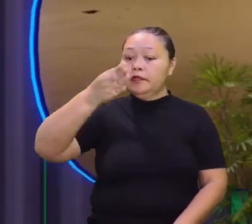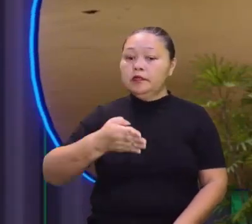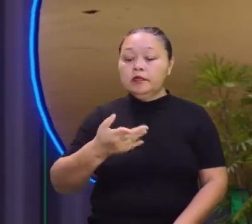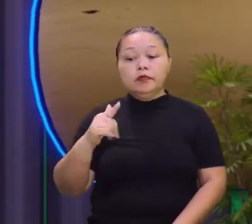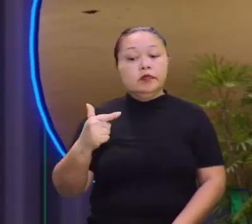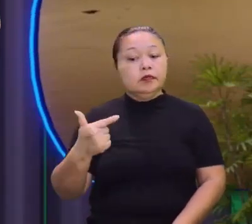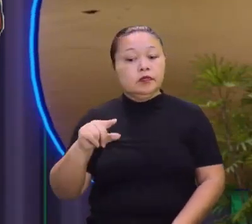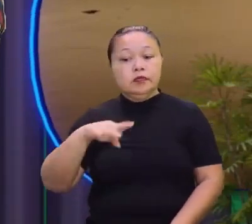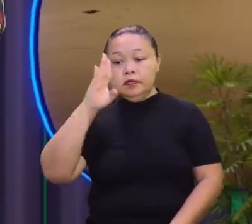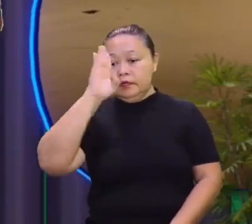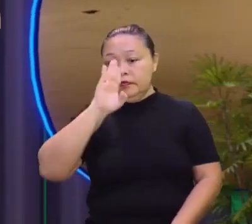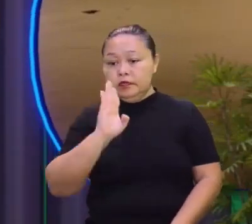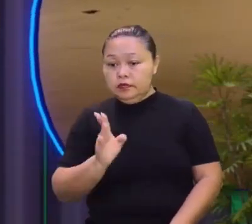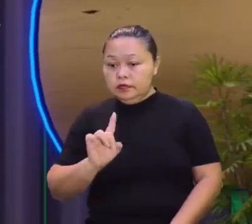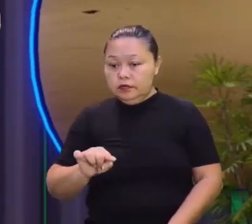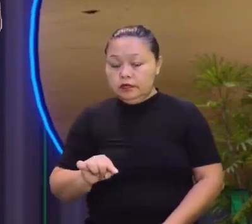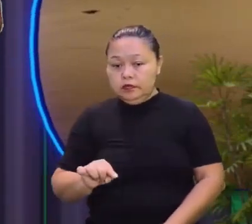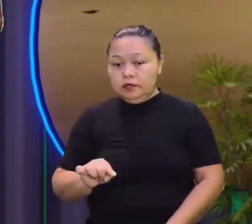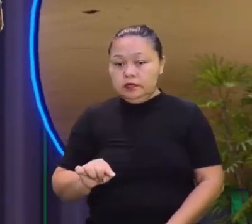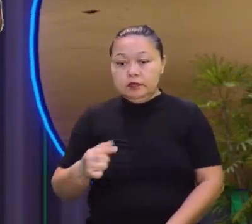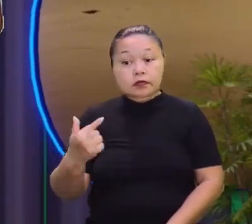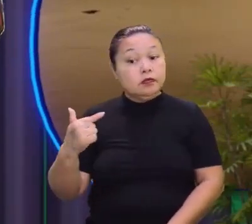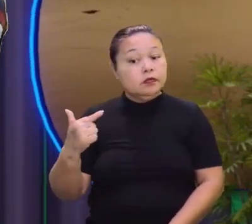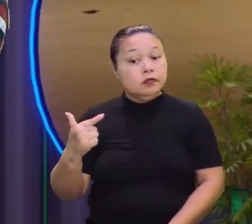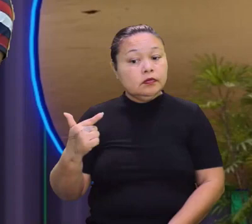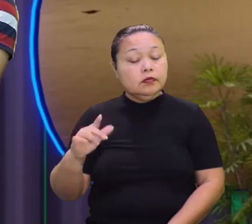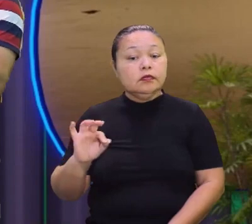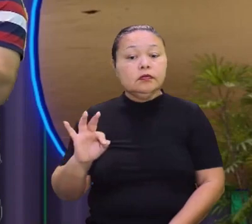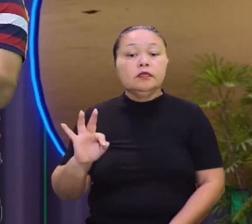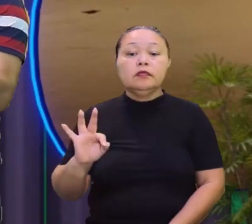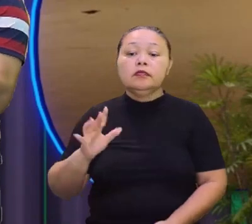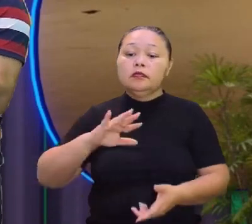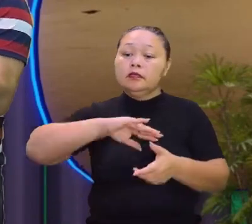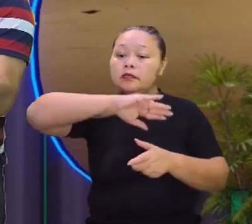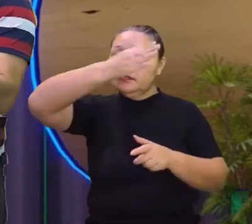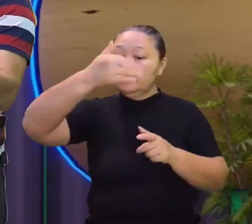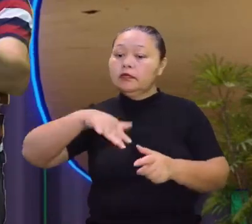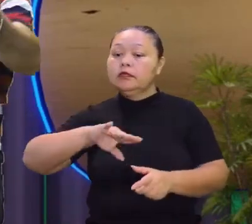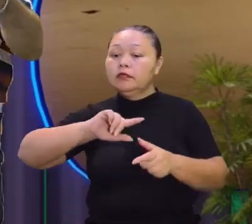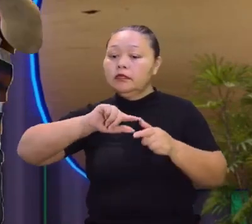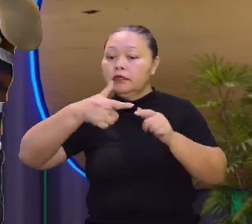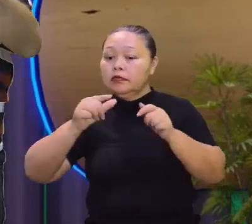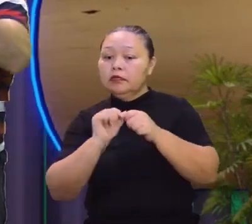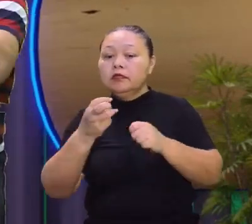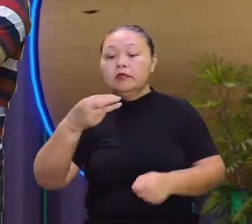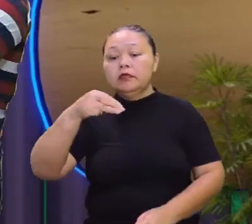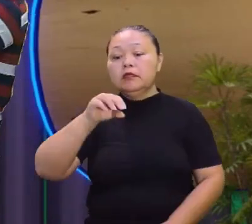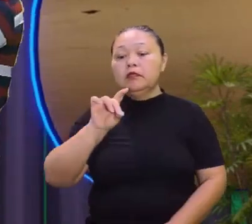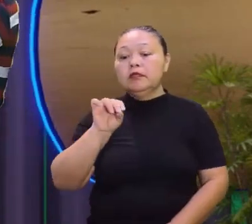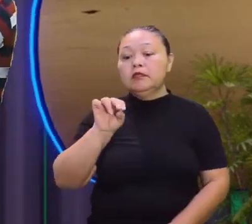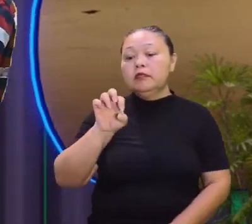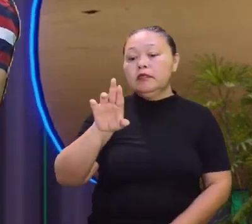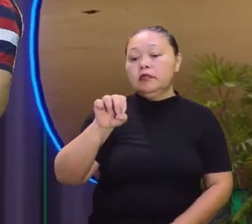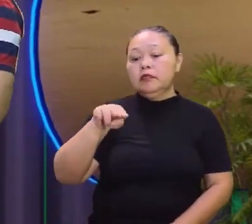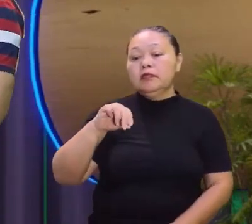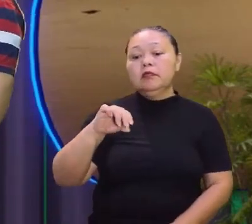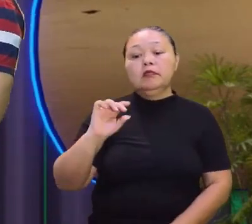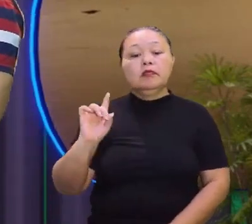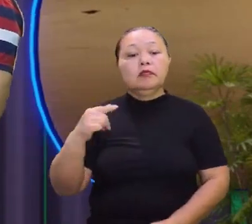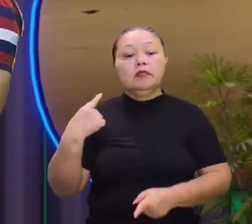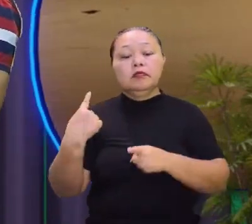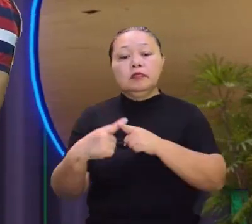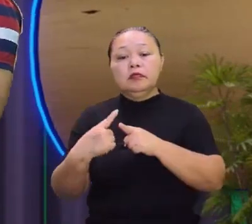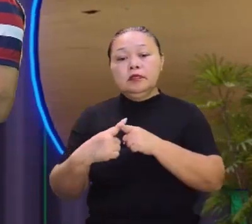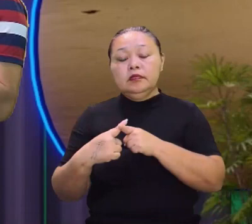nós não temos no Brasil. É isso que são chamados dobramentos modernos. Por que que é chamado dobramento